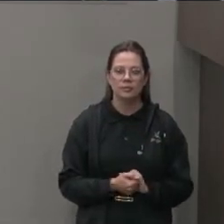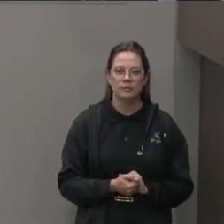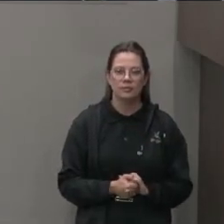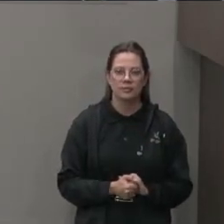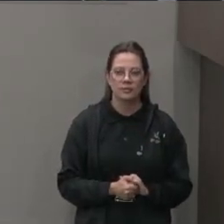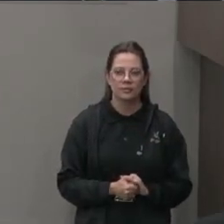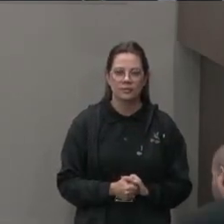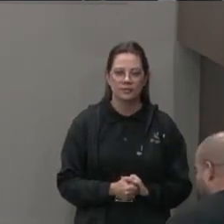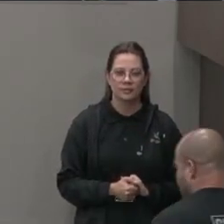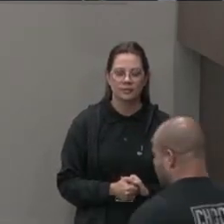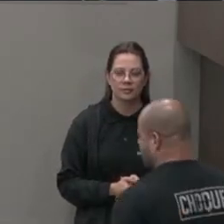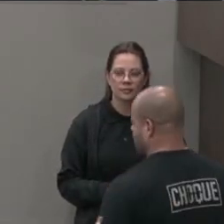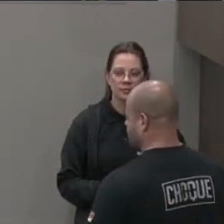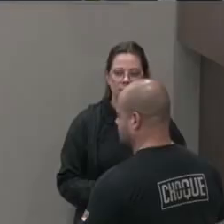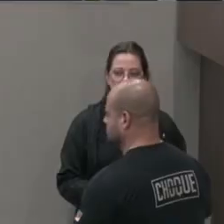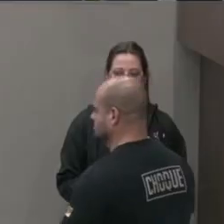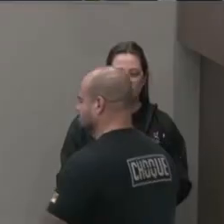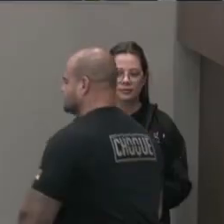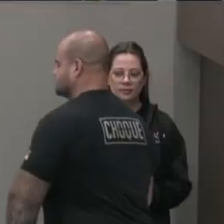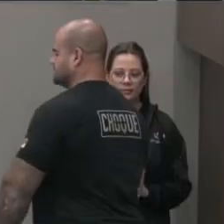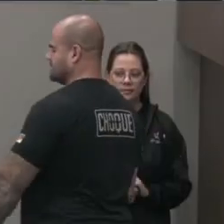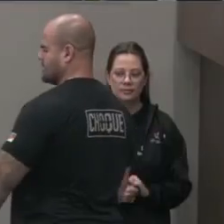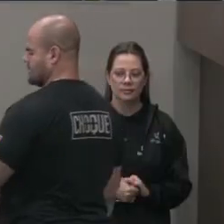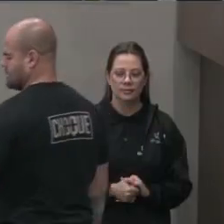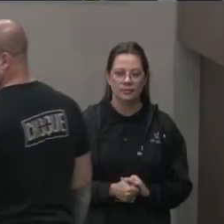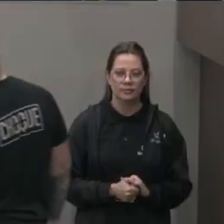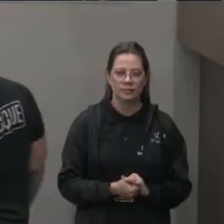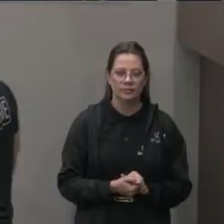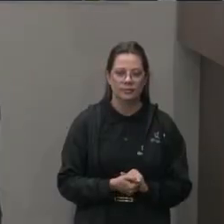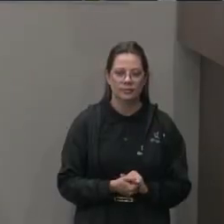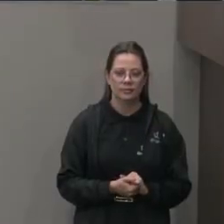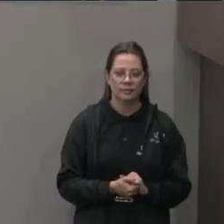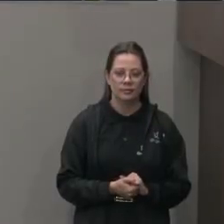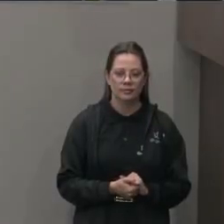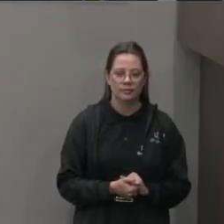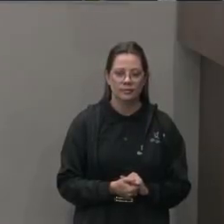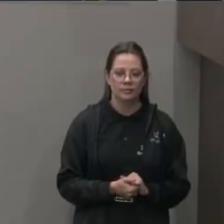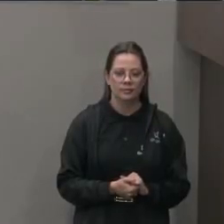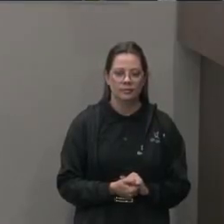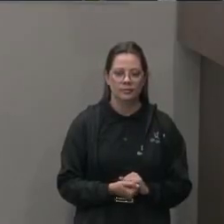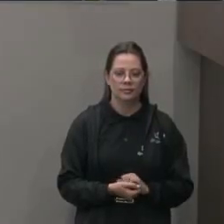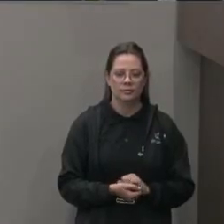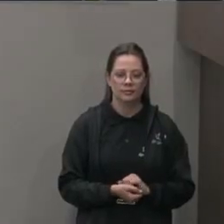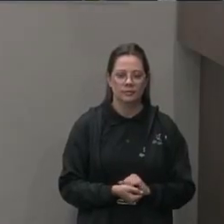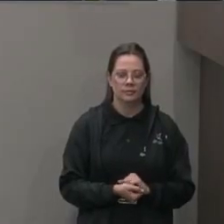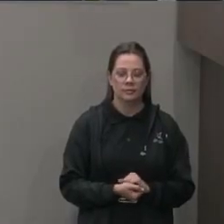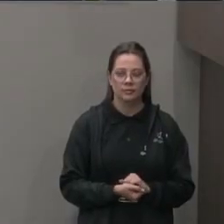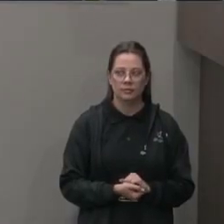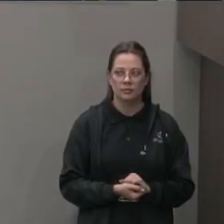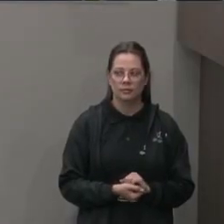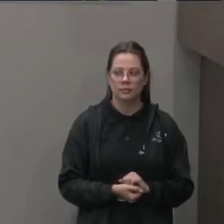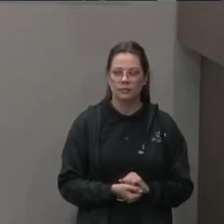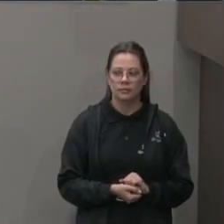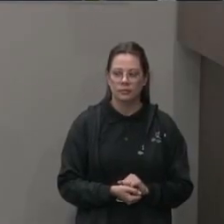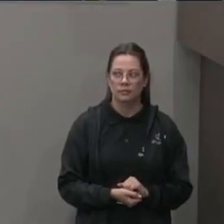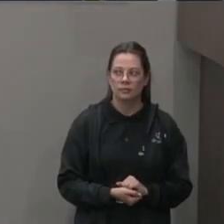Então, Pedro, você veste de homenzinho e se atira na minha lá fora depois. 10 segundos, se a senhora concordar com a minha